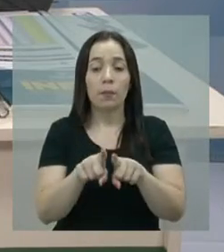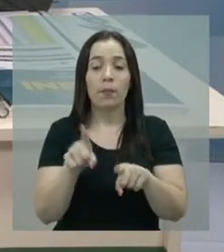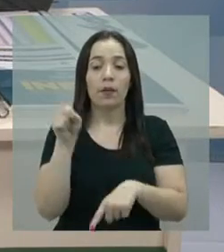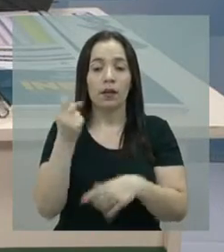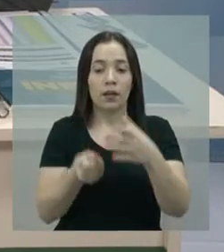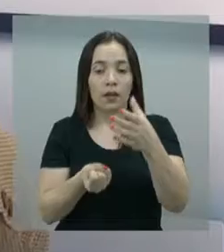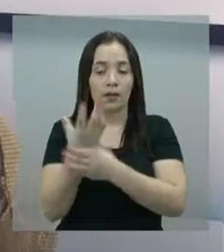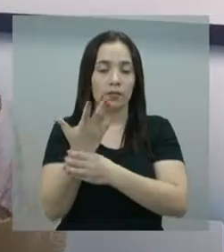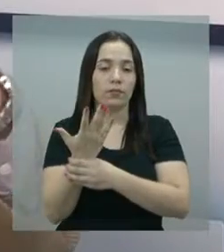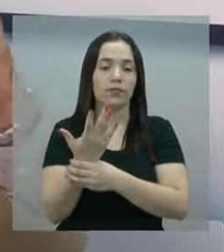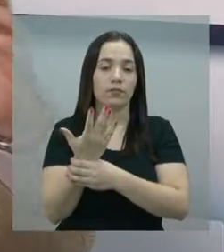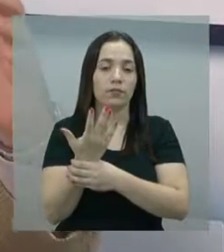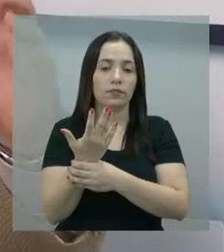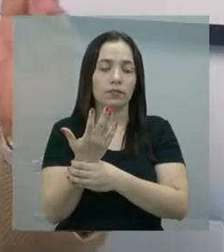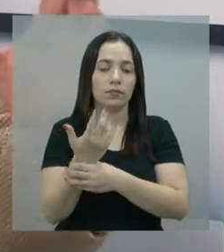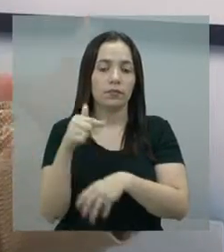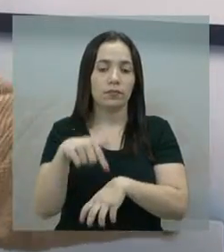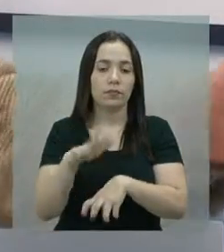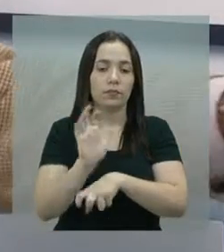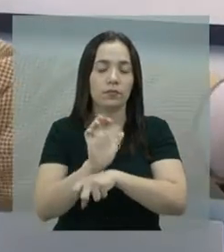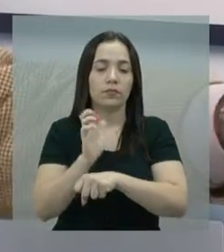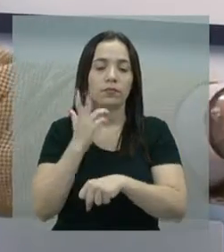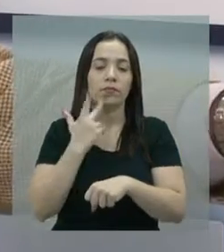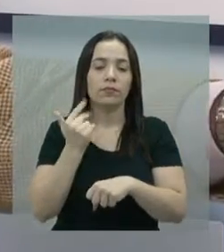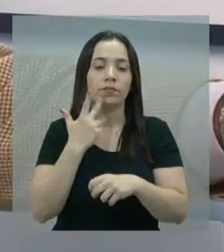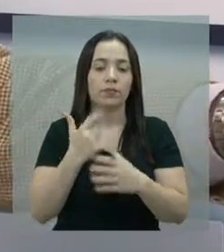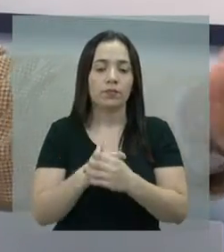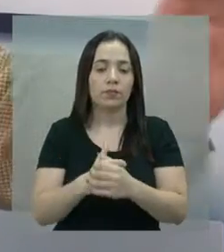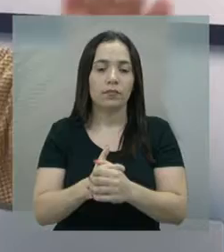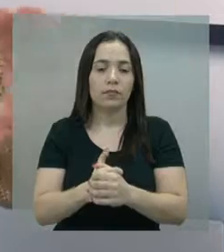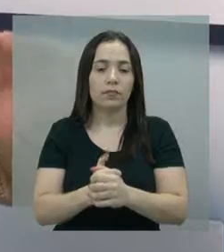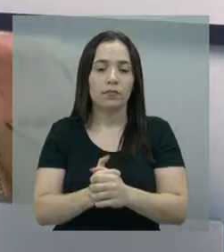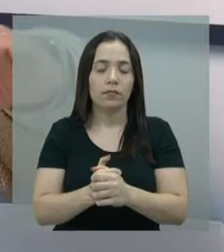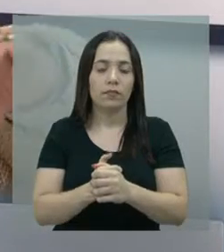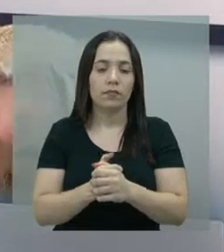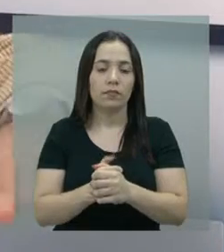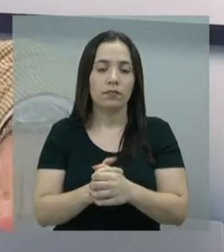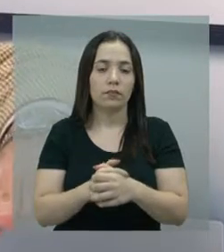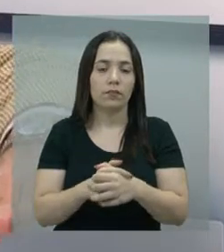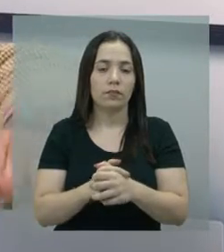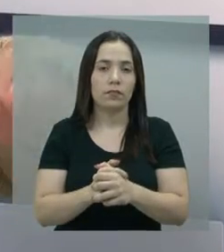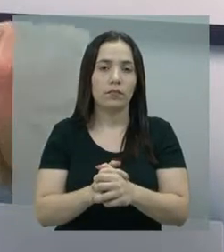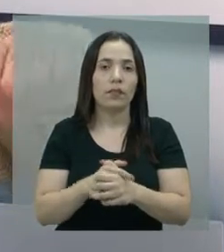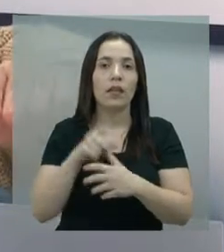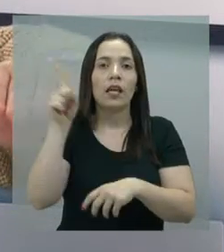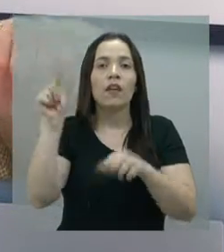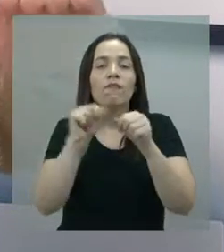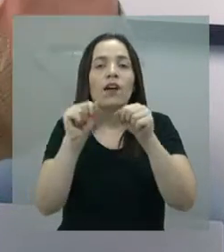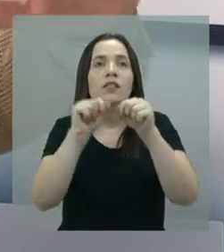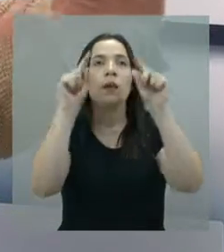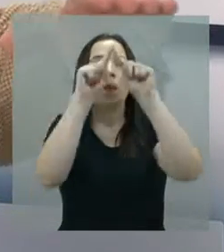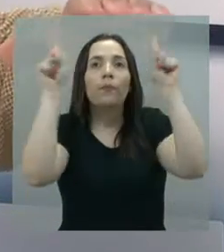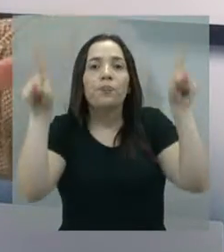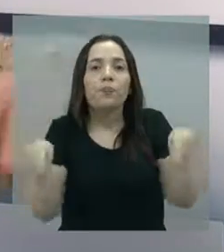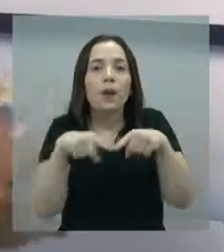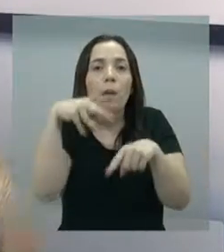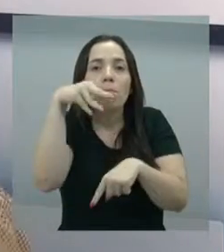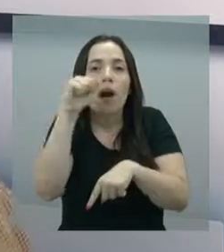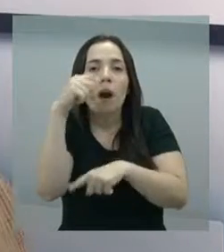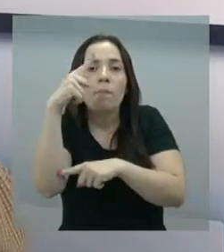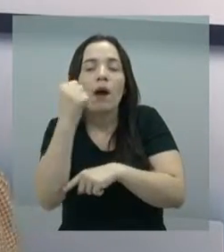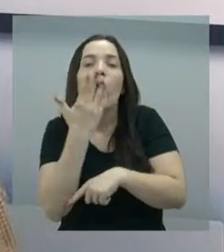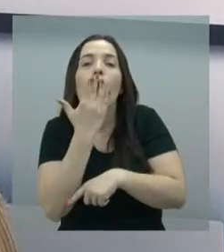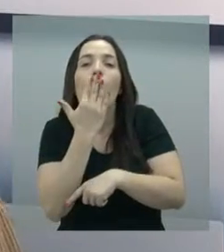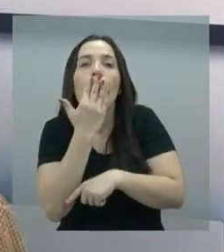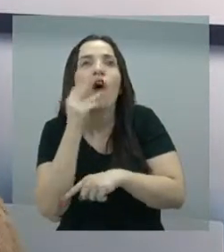dividido por áreas, tinha uma área... Aí ele botava aquela cozinha, né? Aqui estava mais claro, o verde mais escuro, até chegar no ideal,